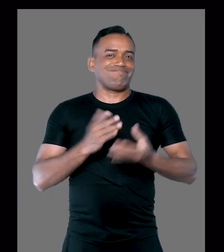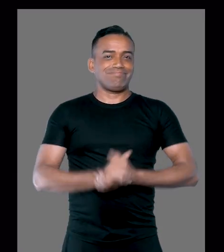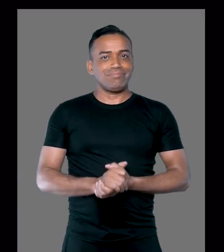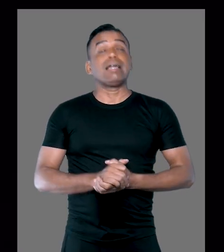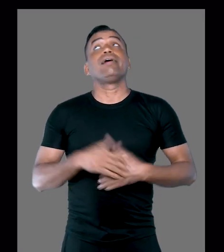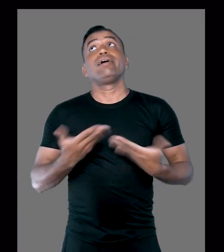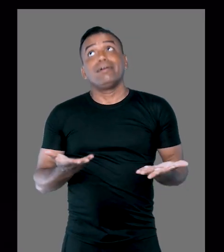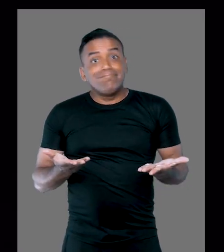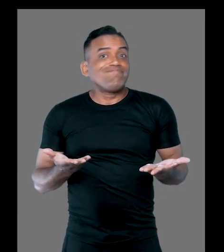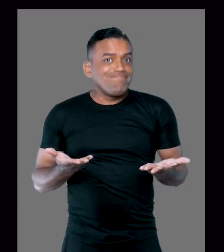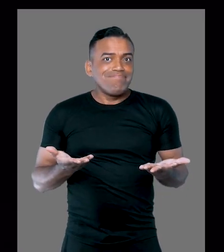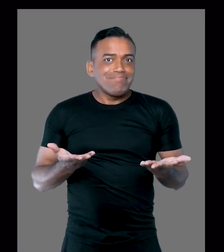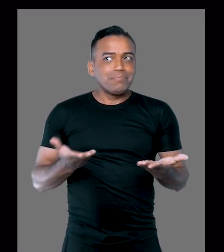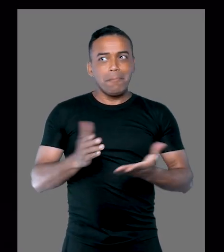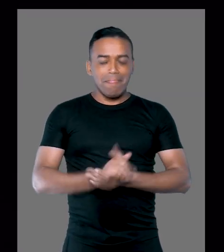Foi